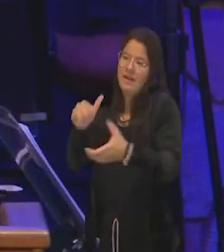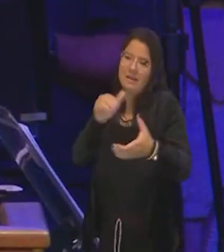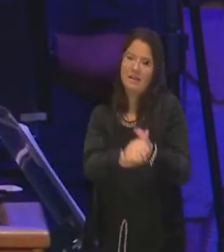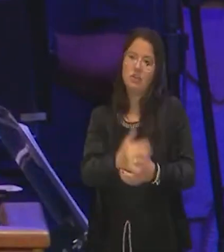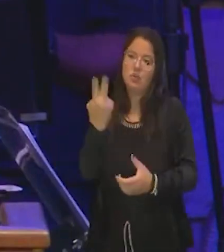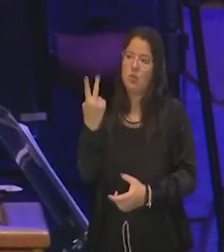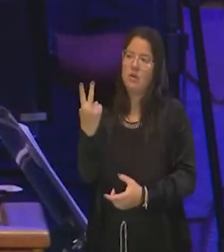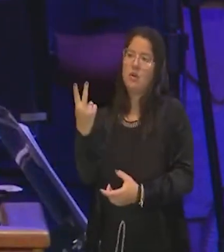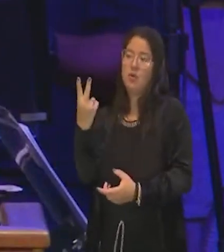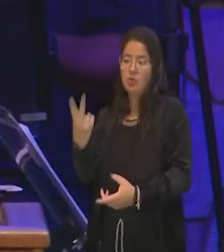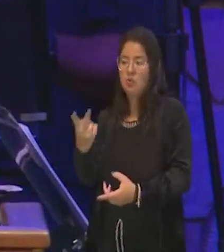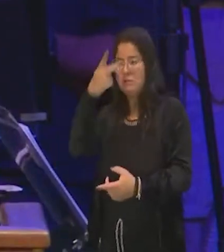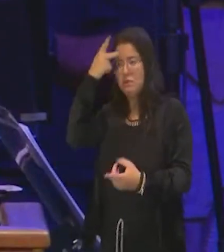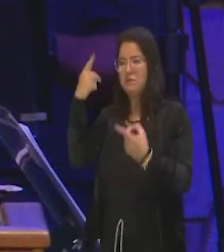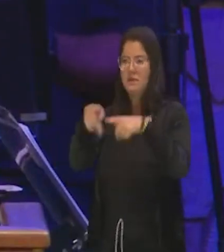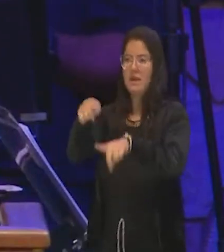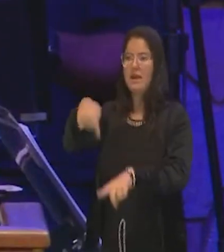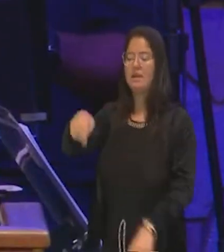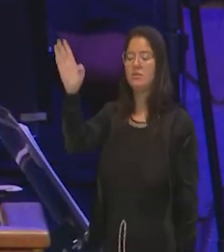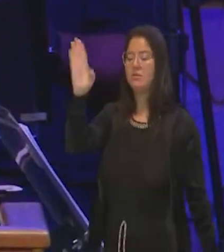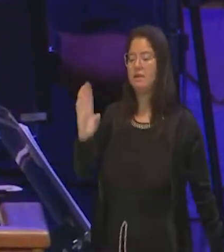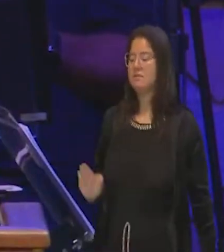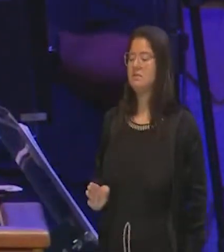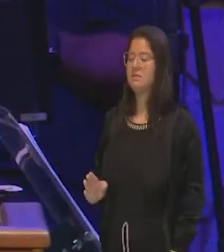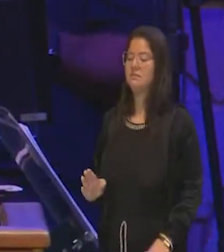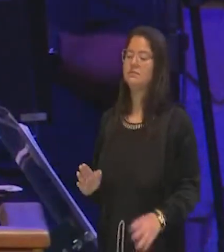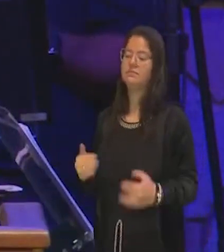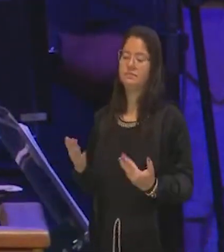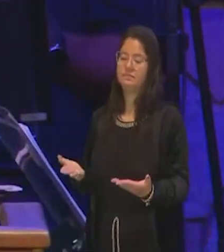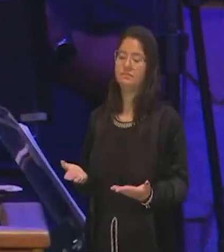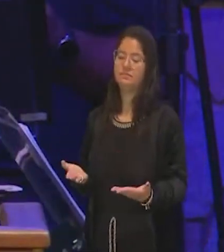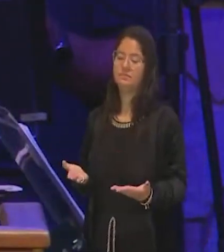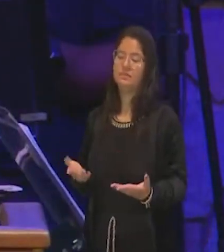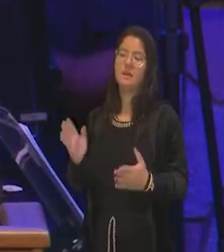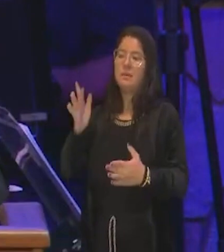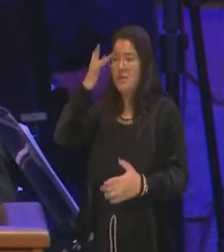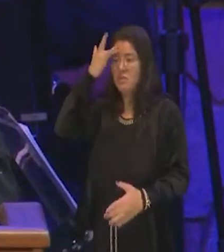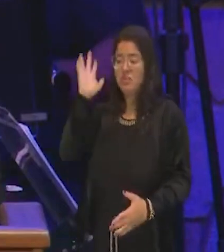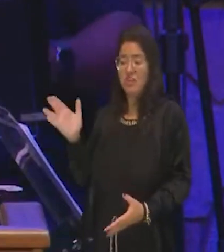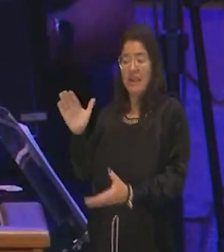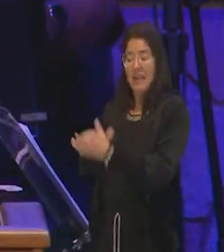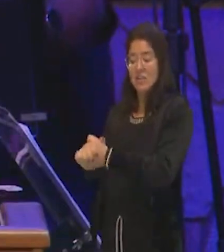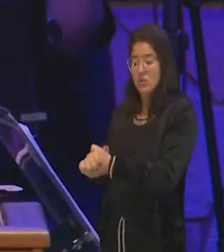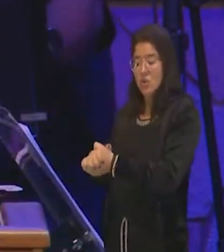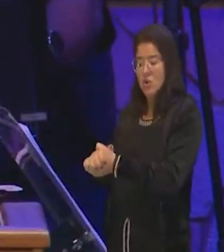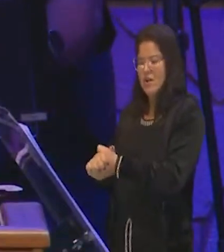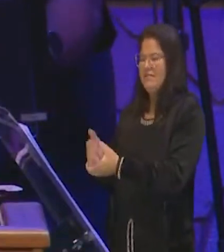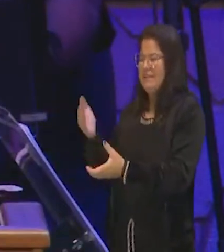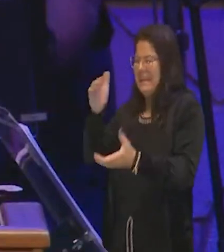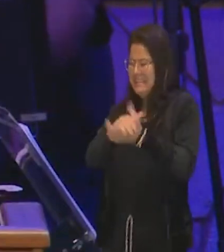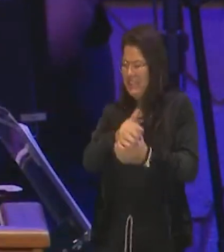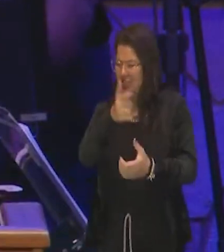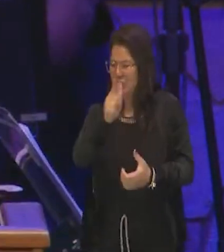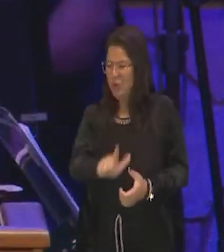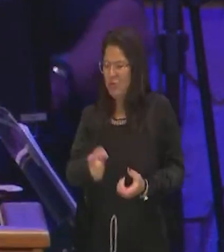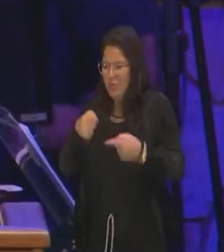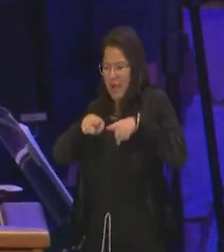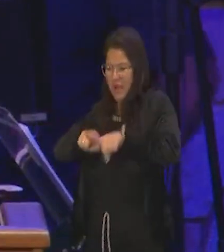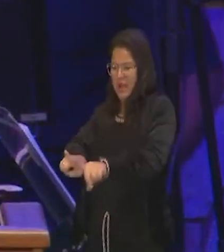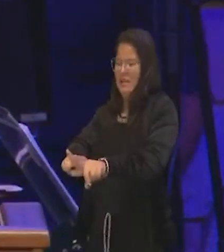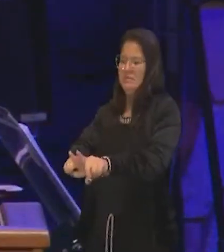da lei, um impedimento para o exercício do matrimônio, porque já está casado, e isso se constitui um crime diante da nossa lei